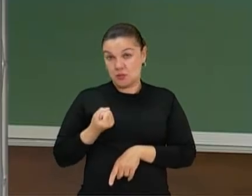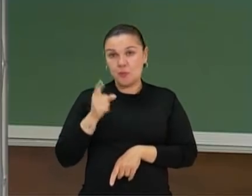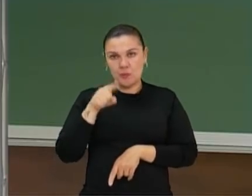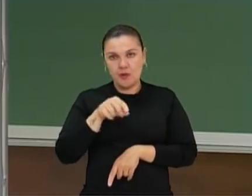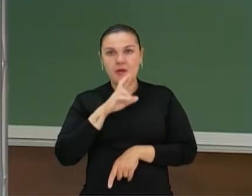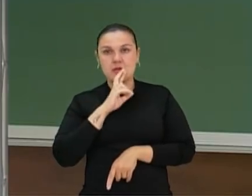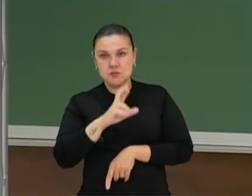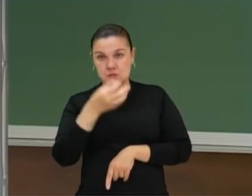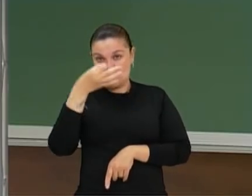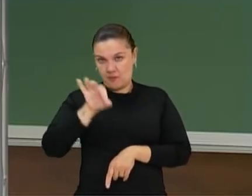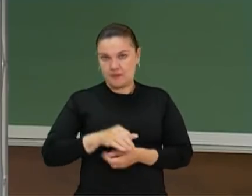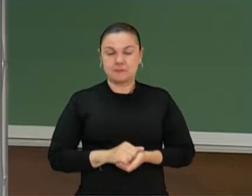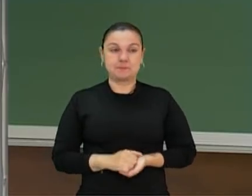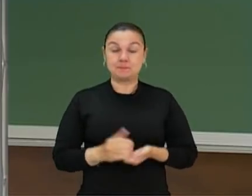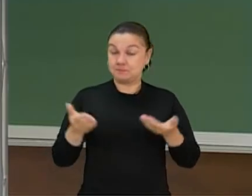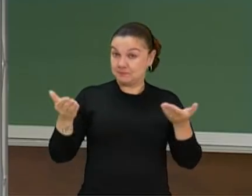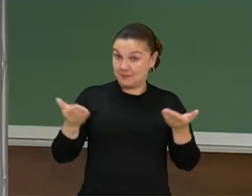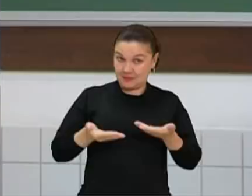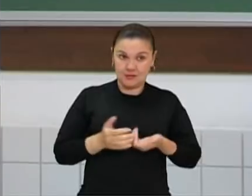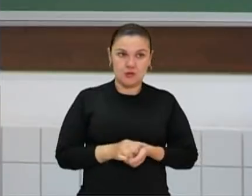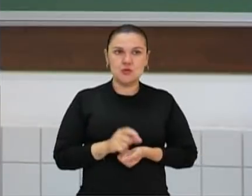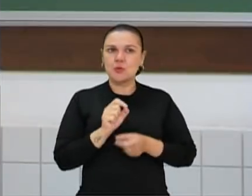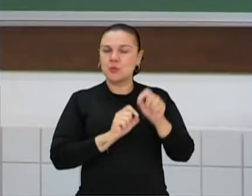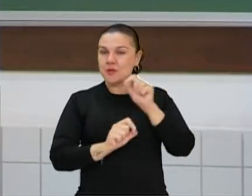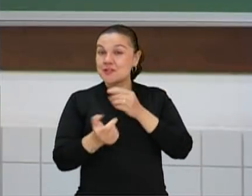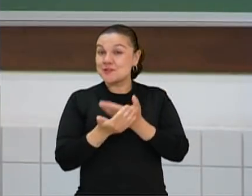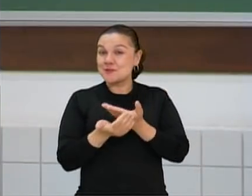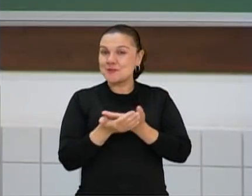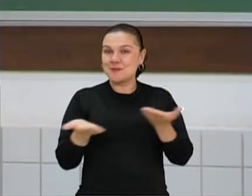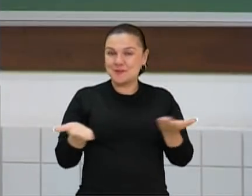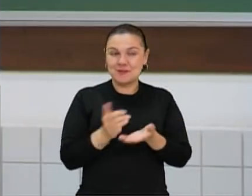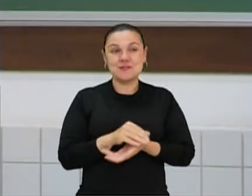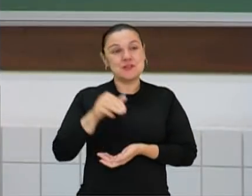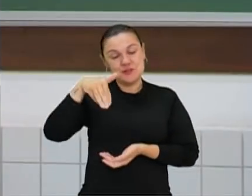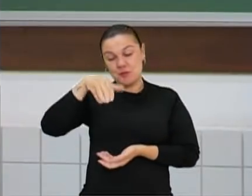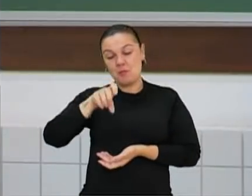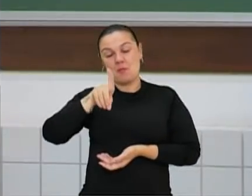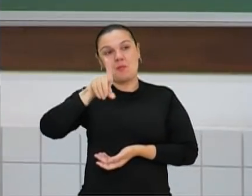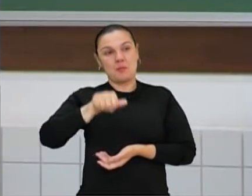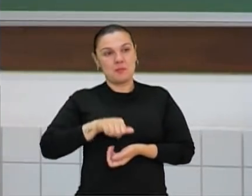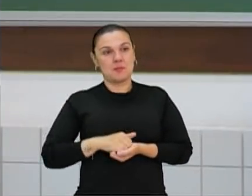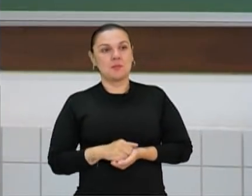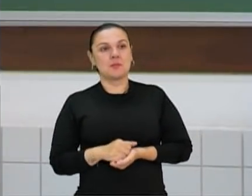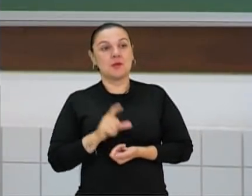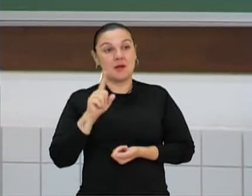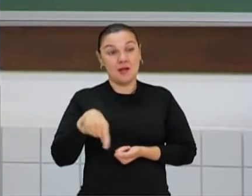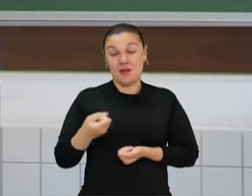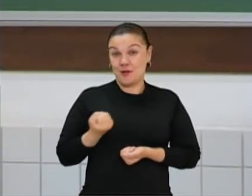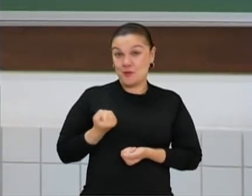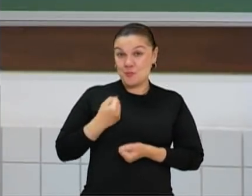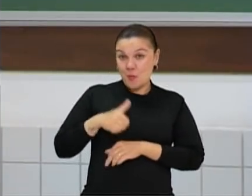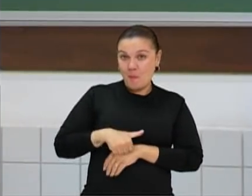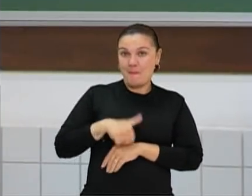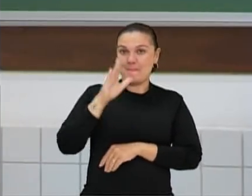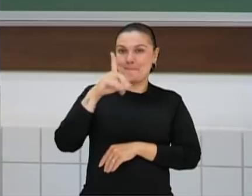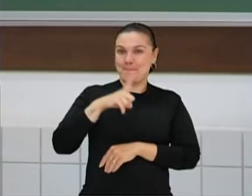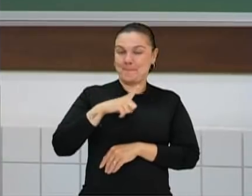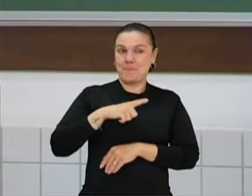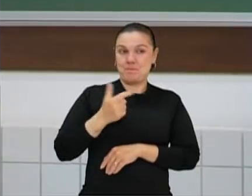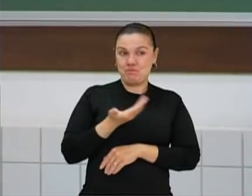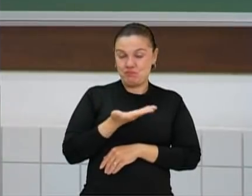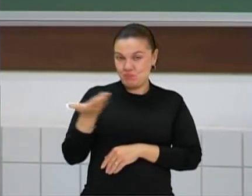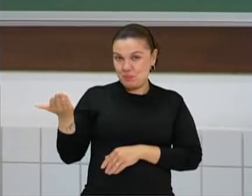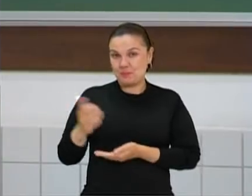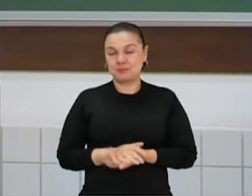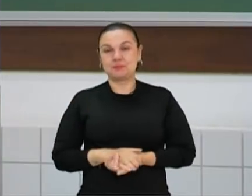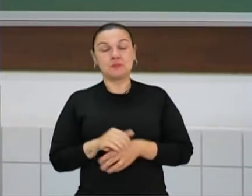resposta correta, tá bom? Então, o que nós estudamos hoje? Moda, o valor que mais aparece, né? Ou que